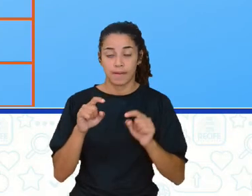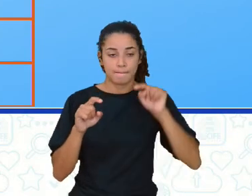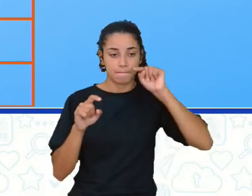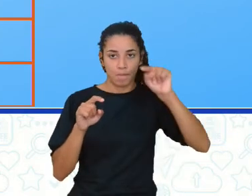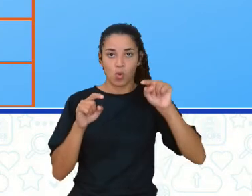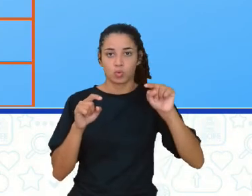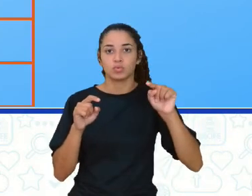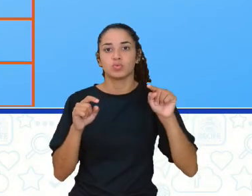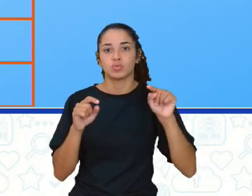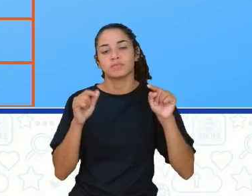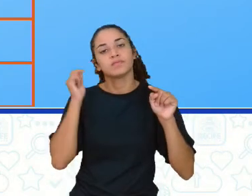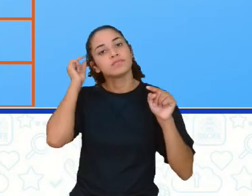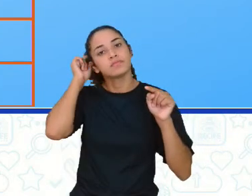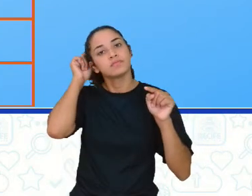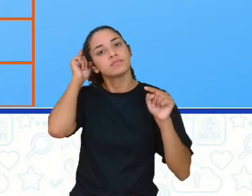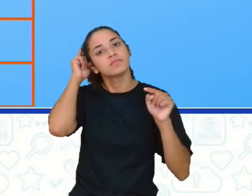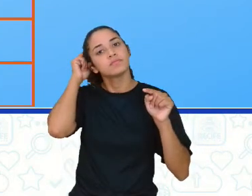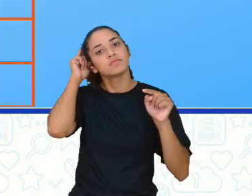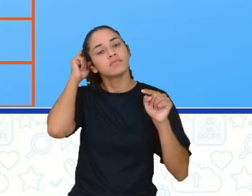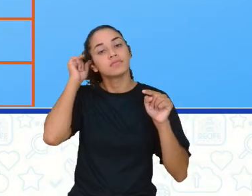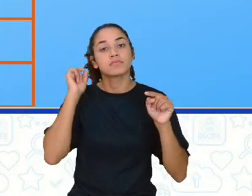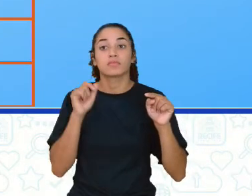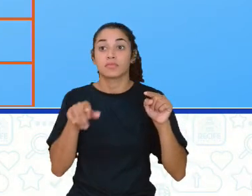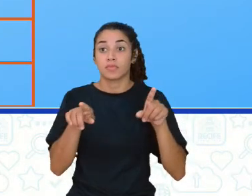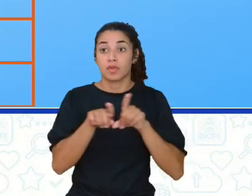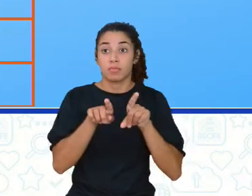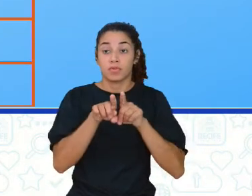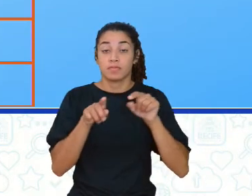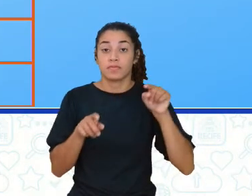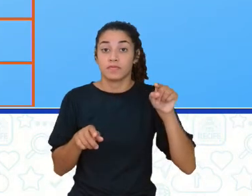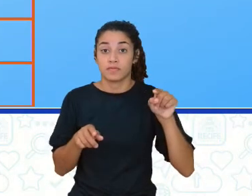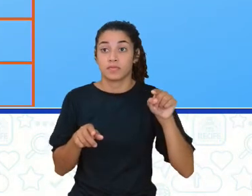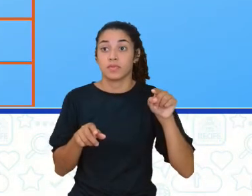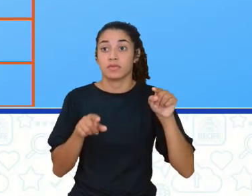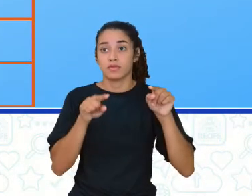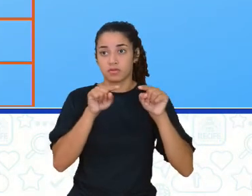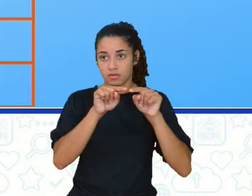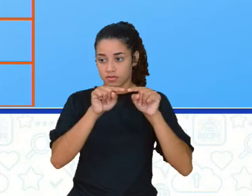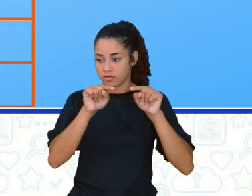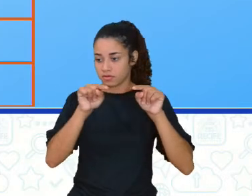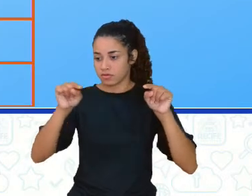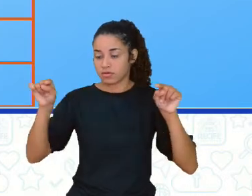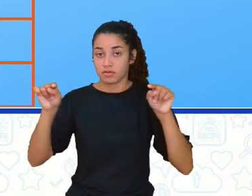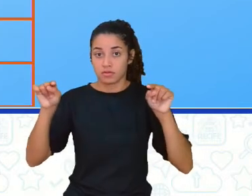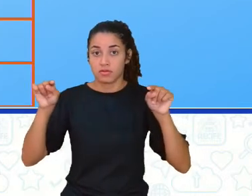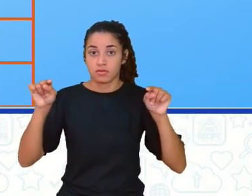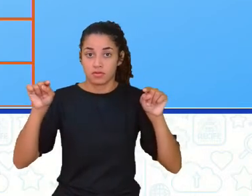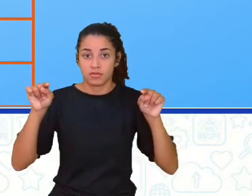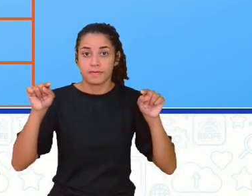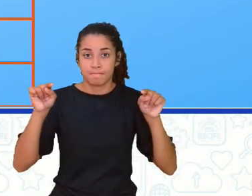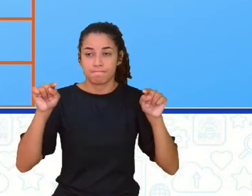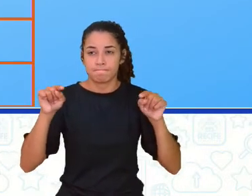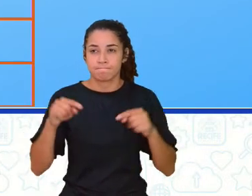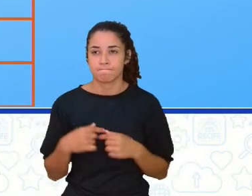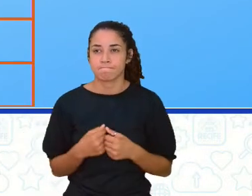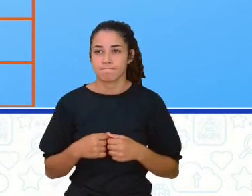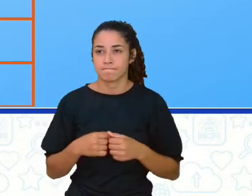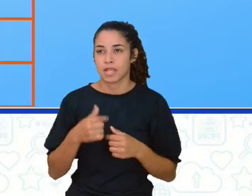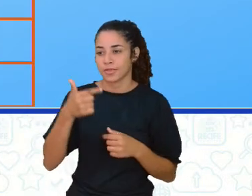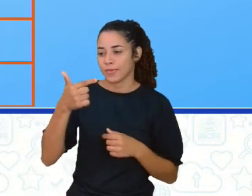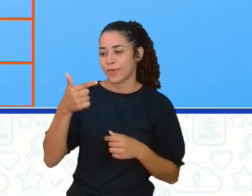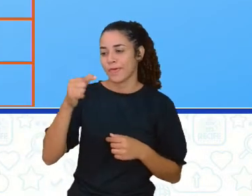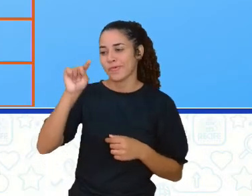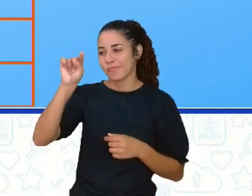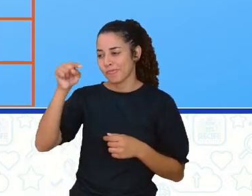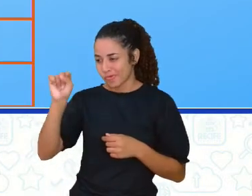ponto aqui, e esse ponto de cima vai chegar no ponto 2 e